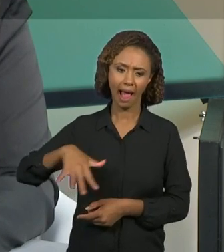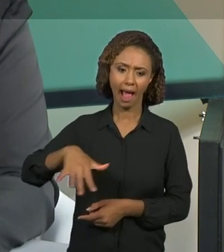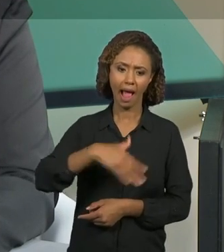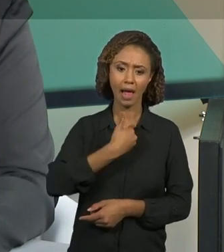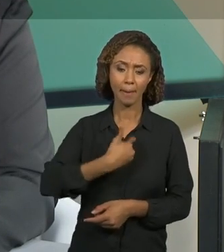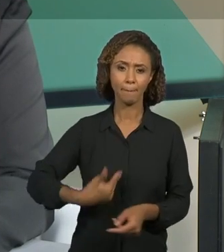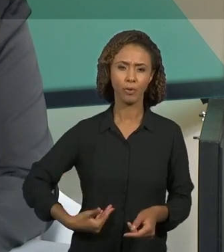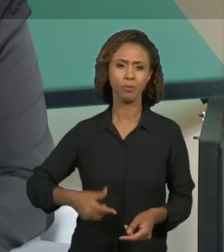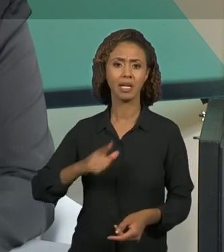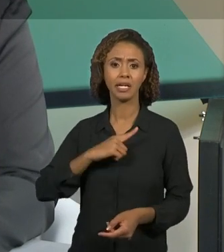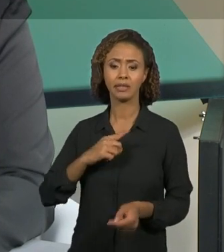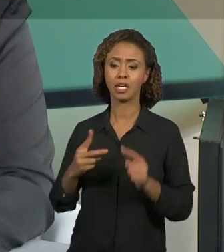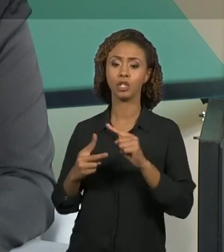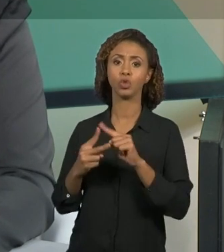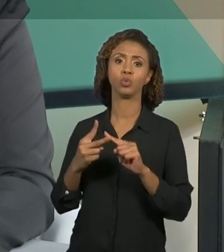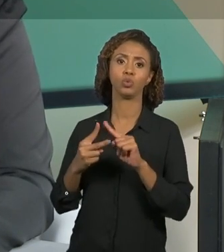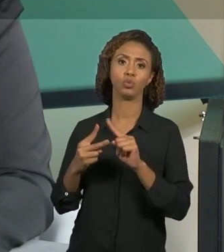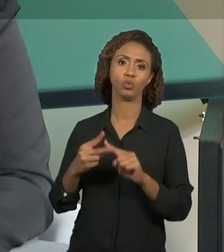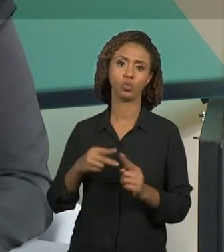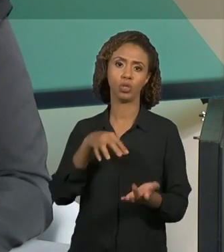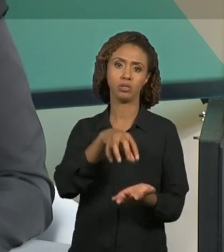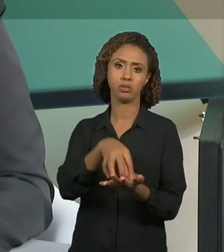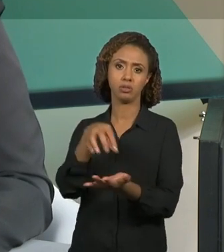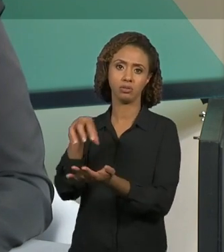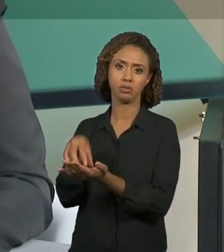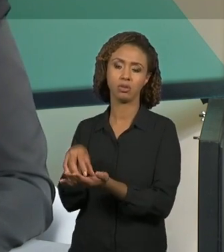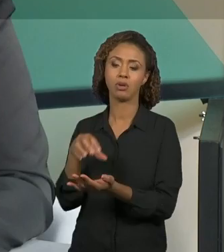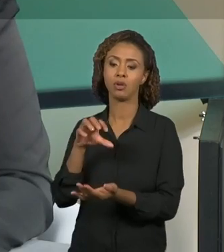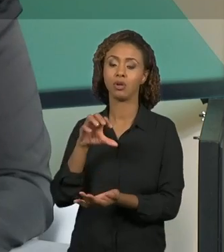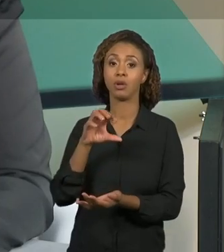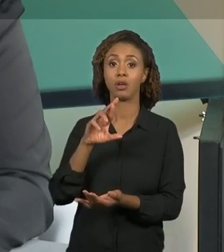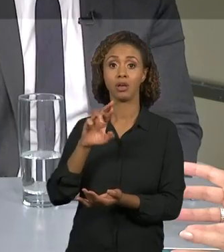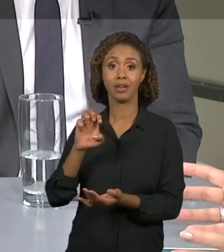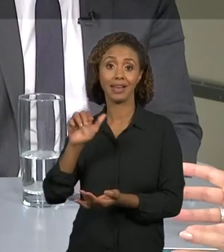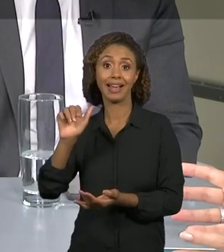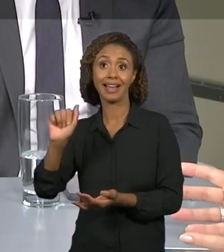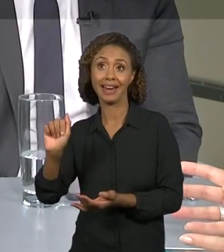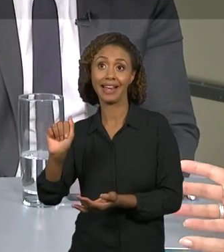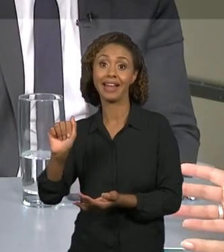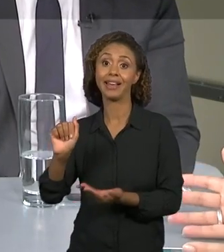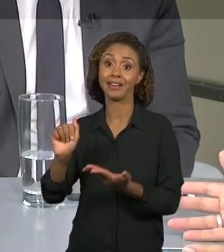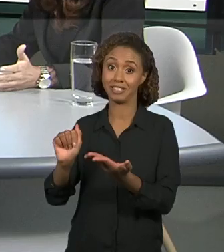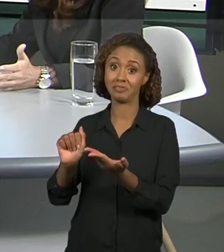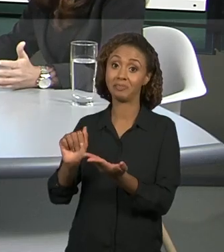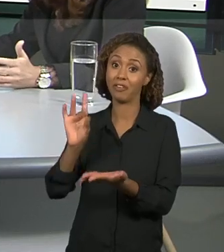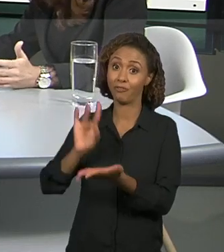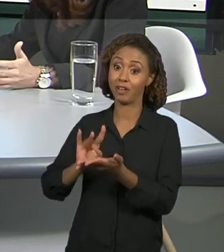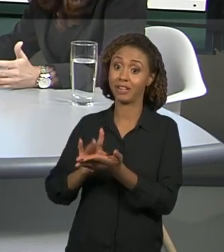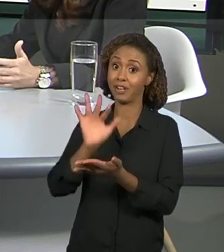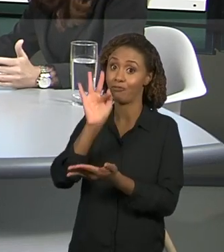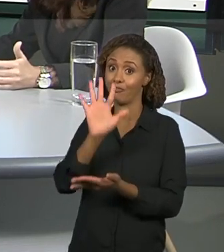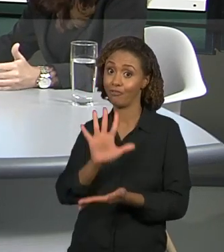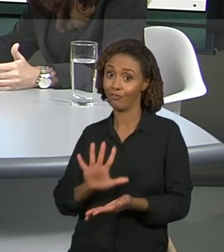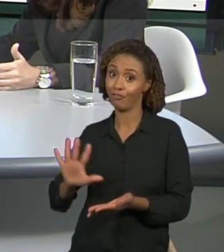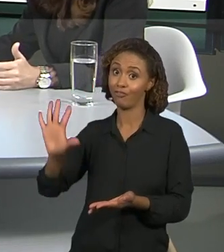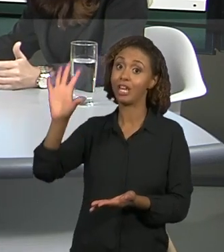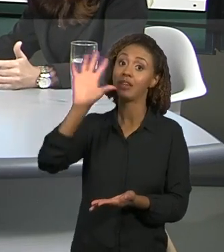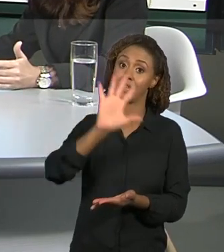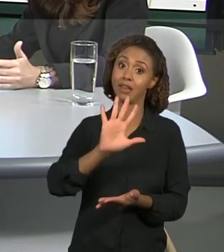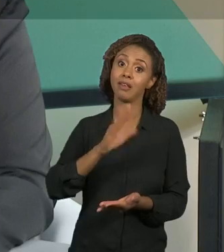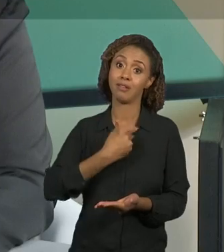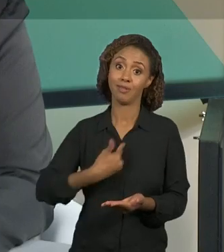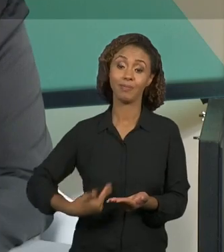públicas né na verdade aí a gente tem o crea eu posso motor que o federal é uma público também órgão